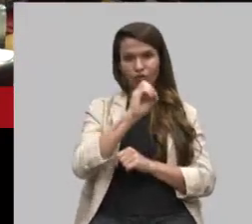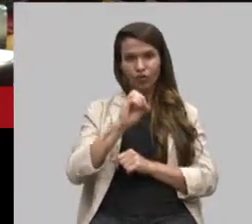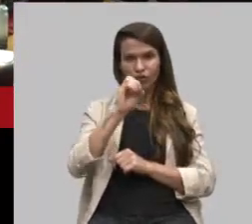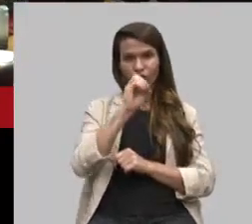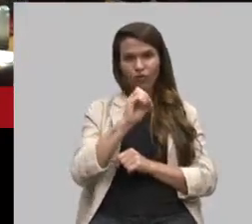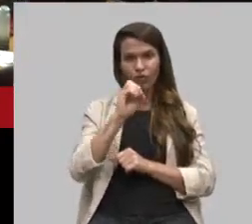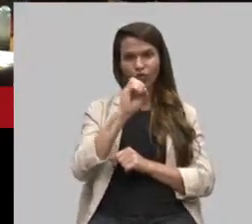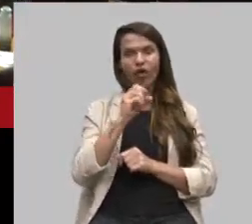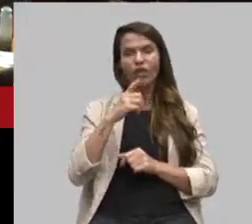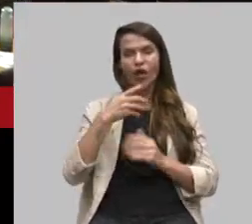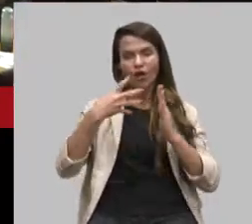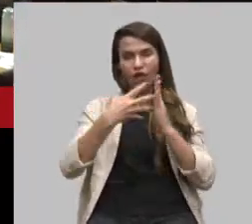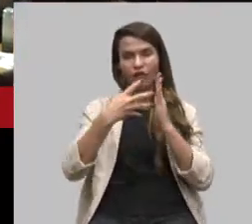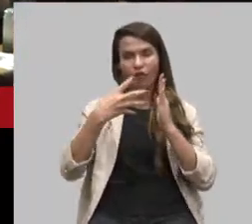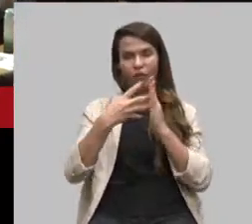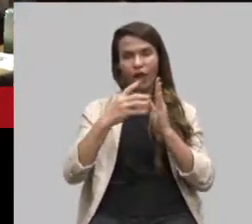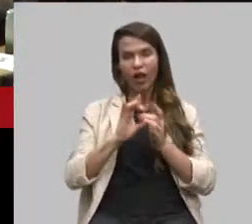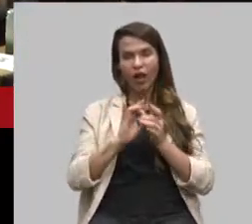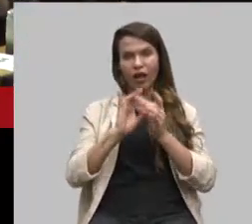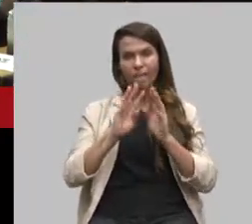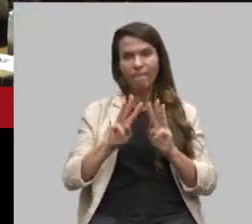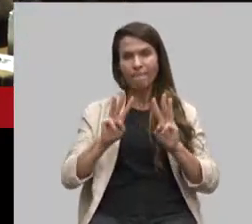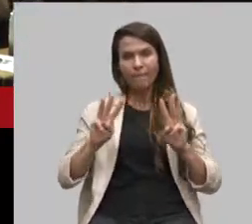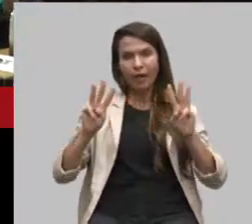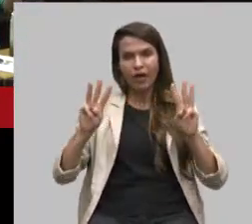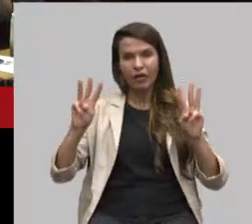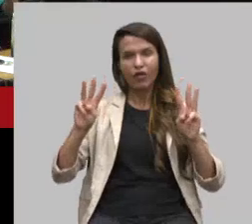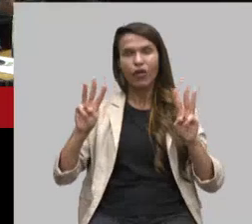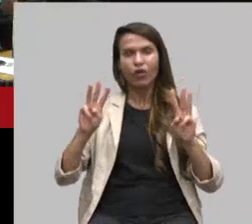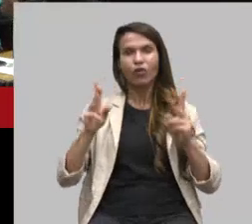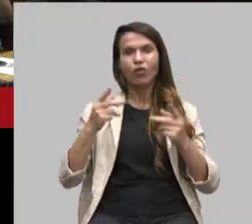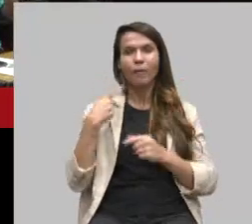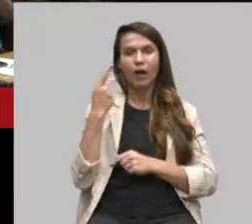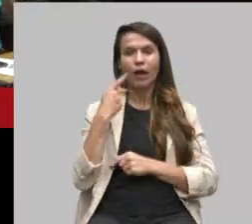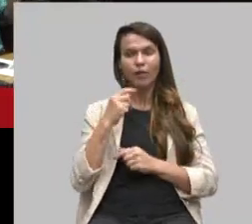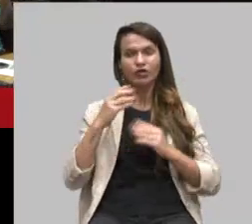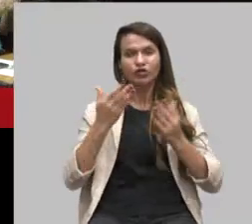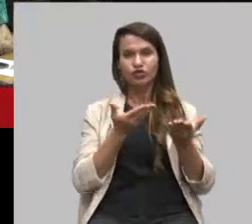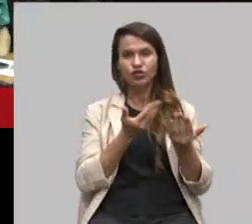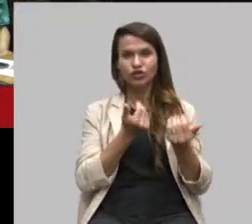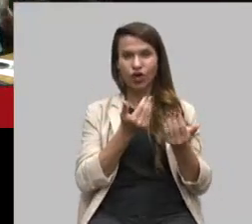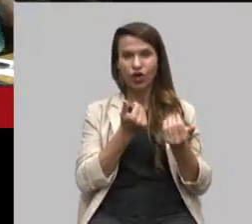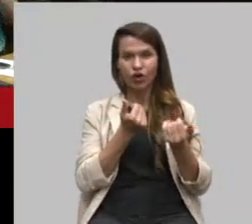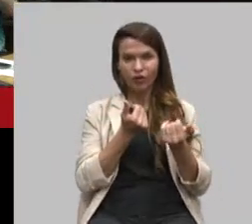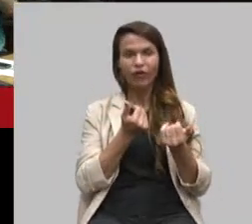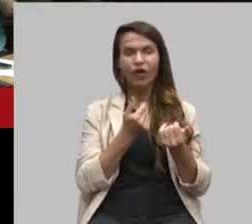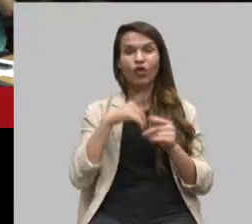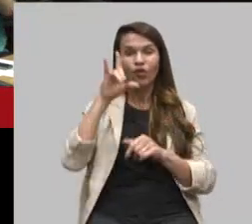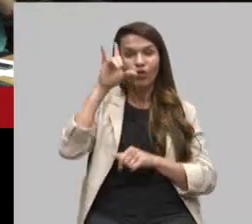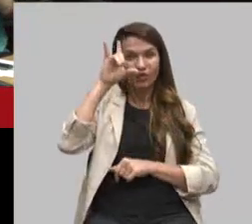formulário disponível na página do Parlamento jovem no